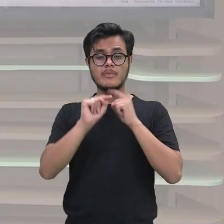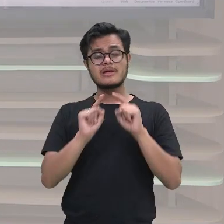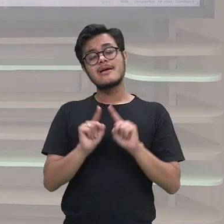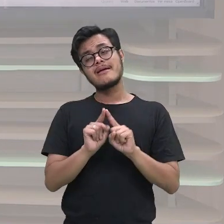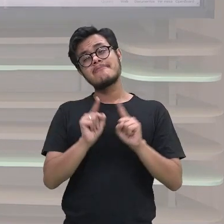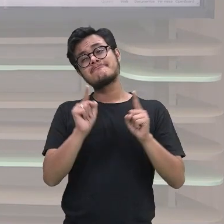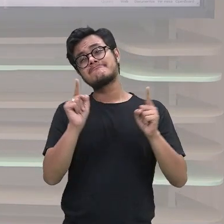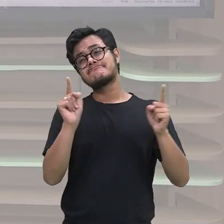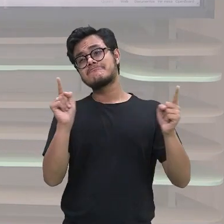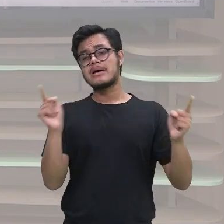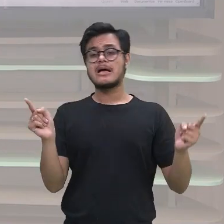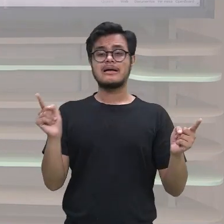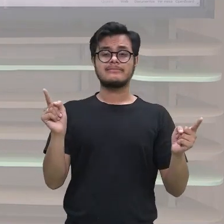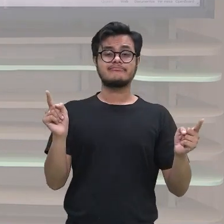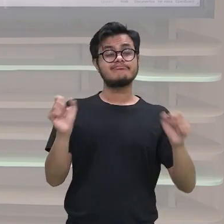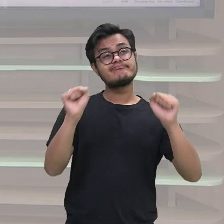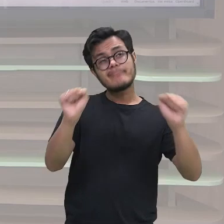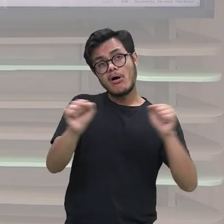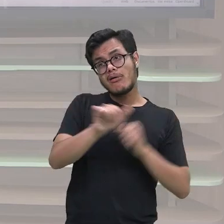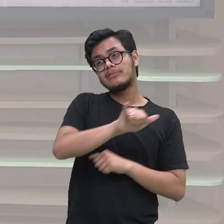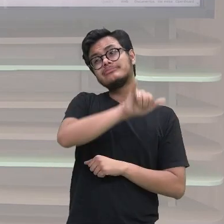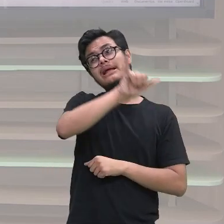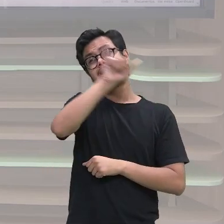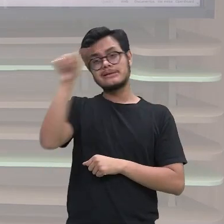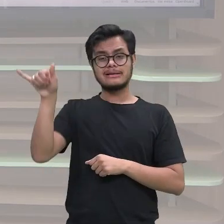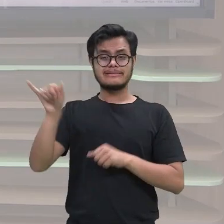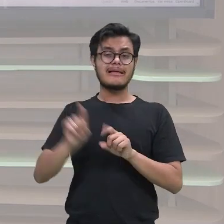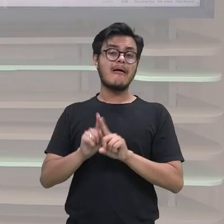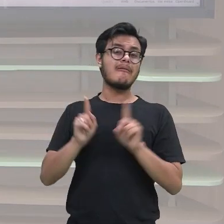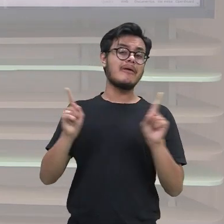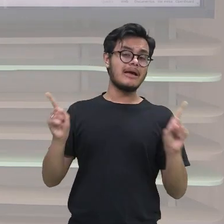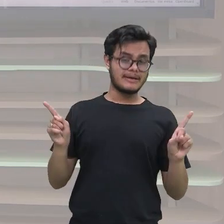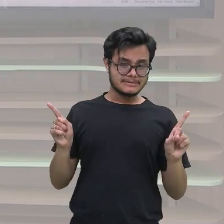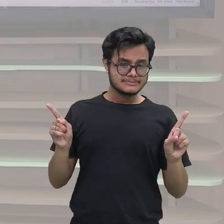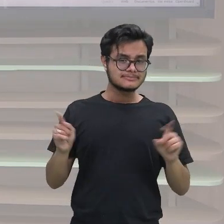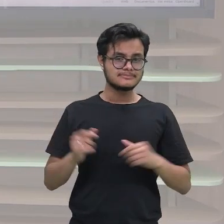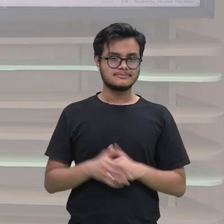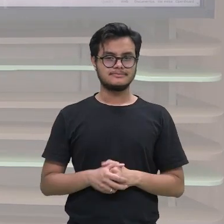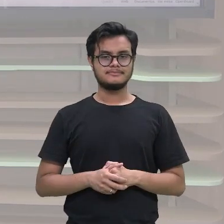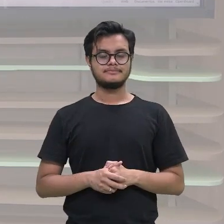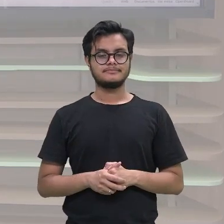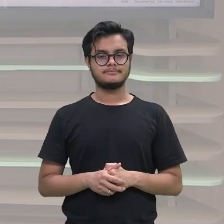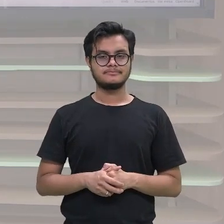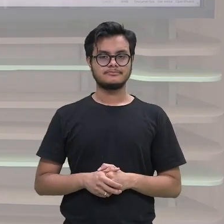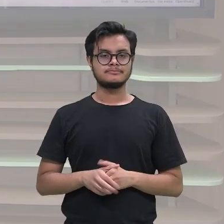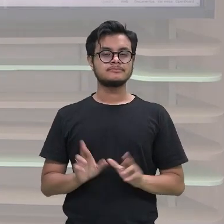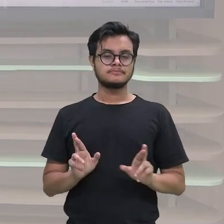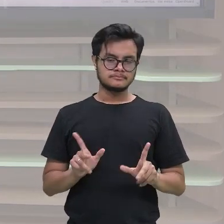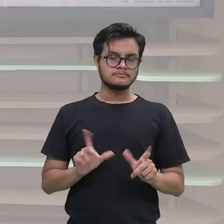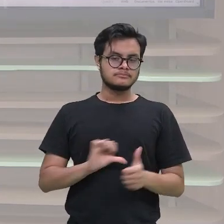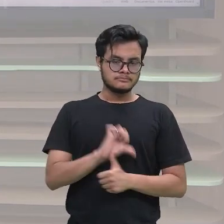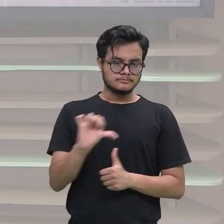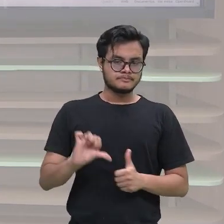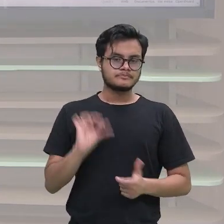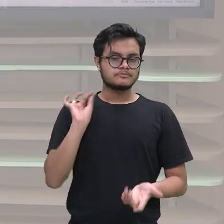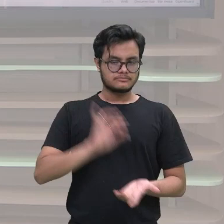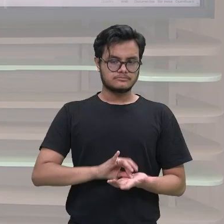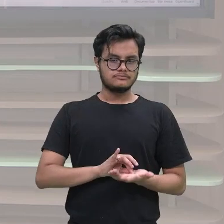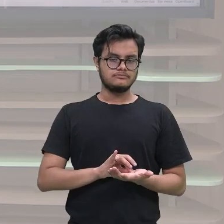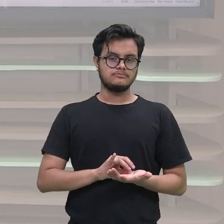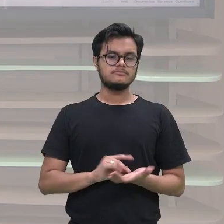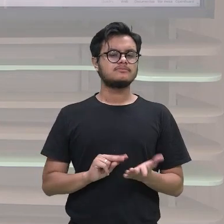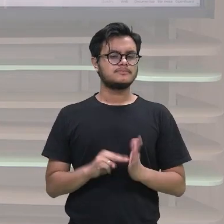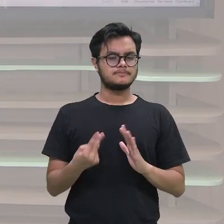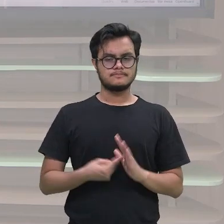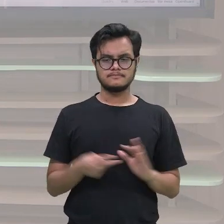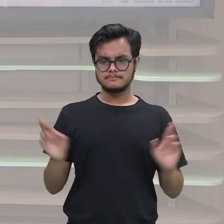talvez viaje para Recife. Olha só, talvez viaje. Então ele muda, né? Então ele vai trazer um sentido